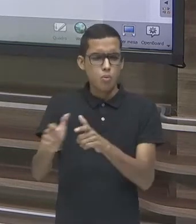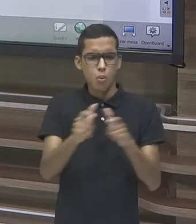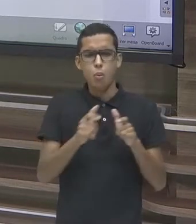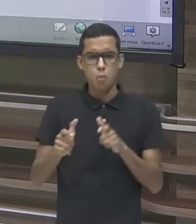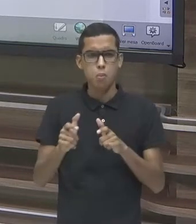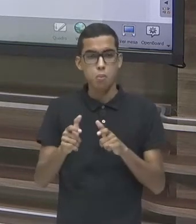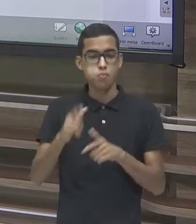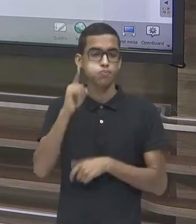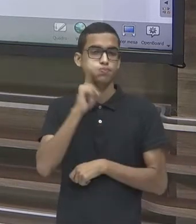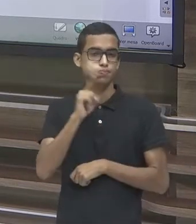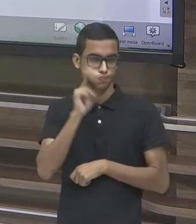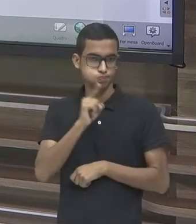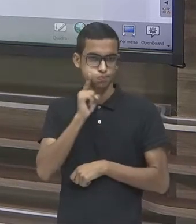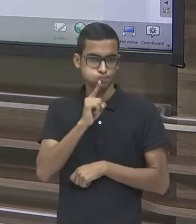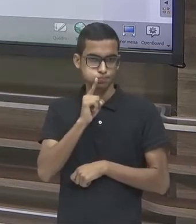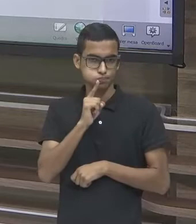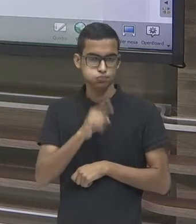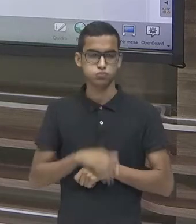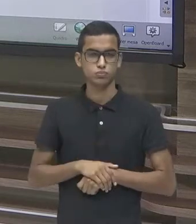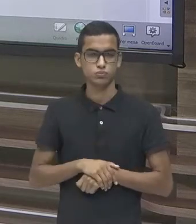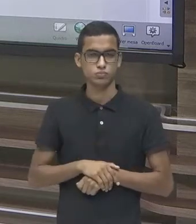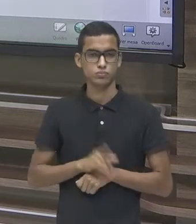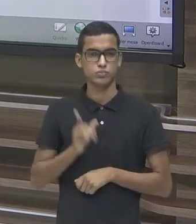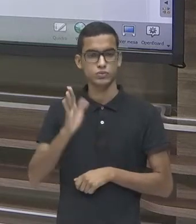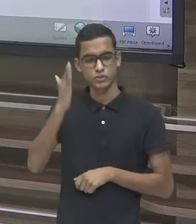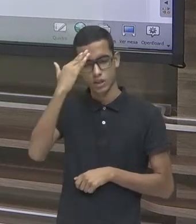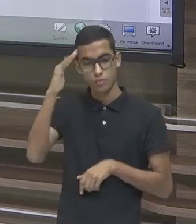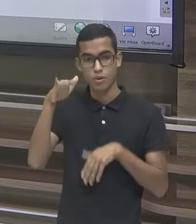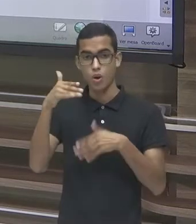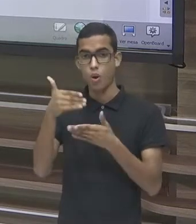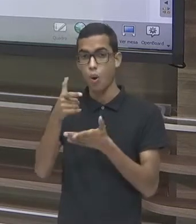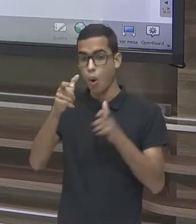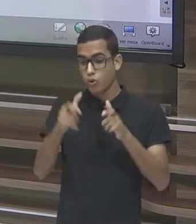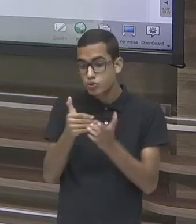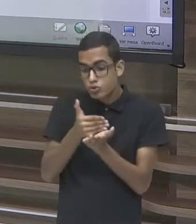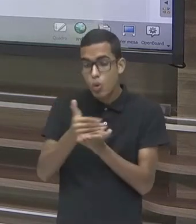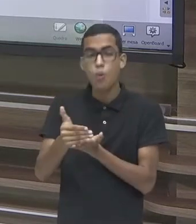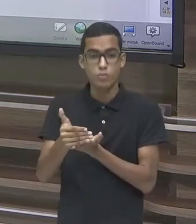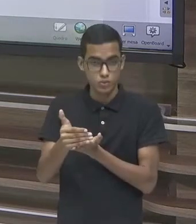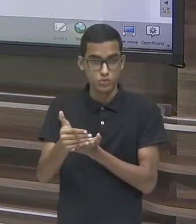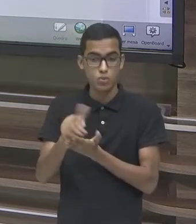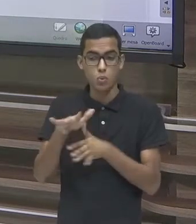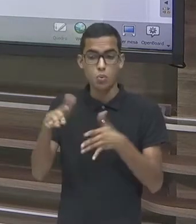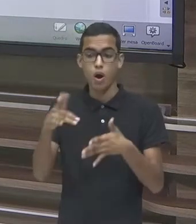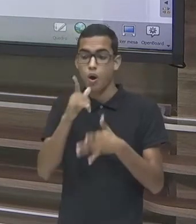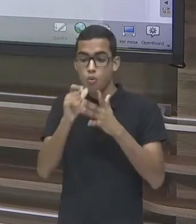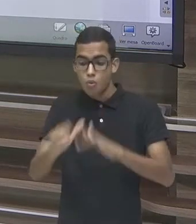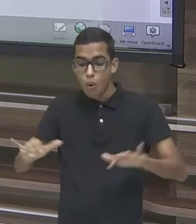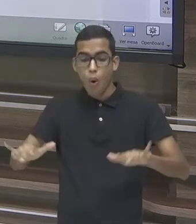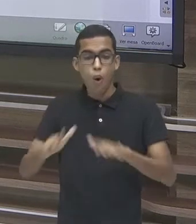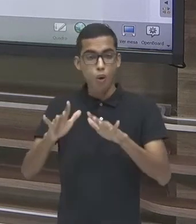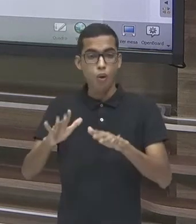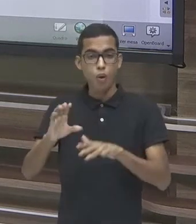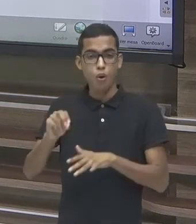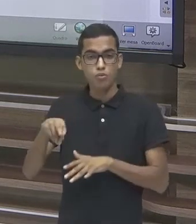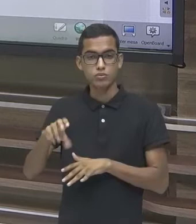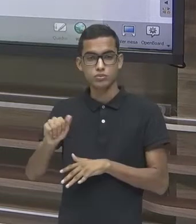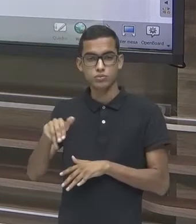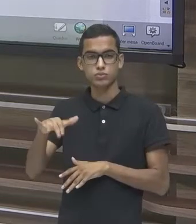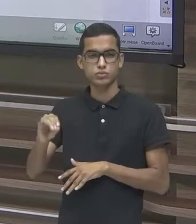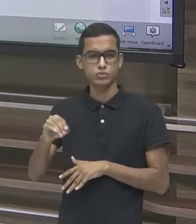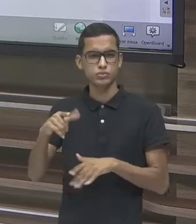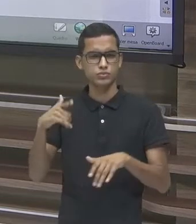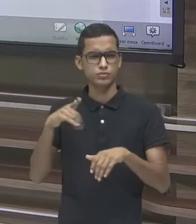Unidos começou ali realmente naquele oceano. E a gente vai verificar, então, a participação dos nossos alunos. Temos participação no